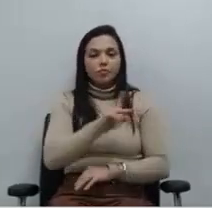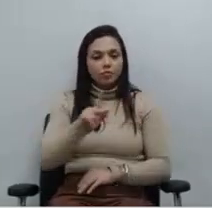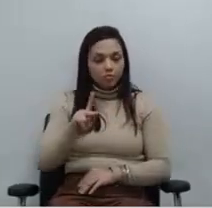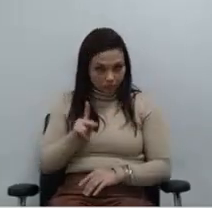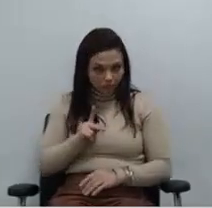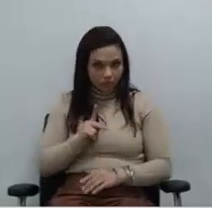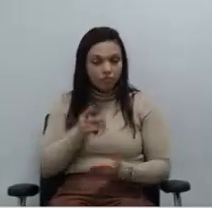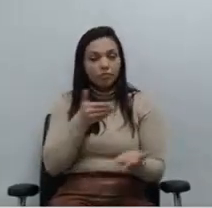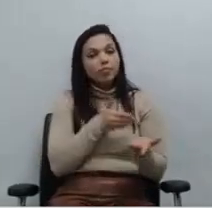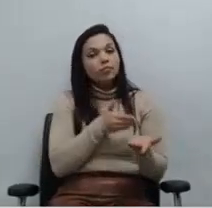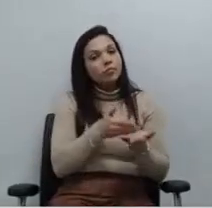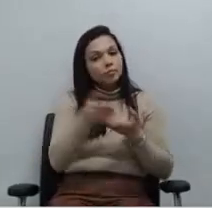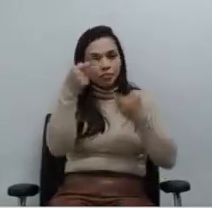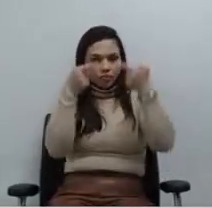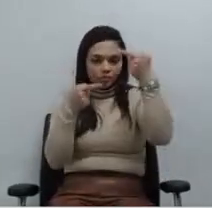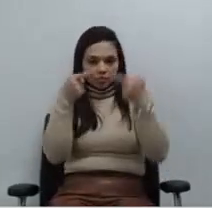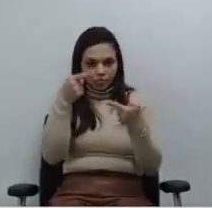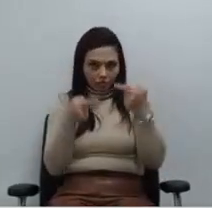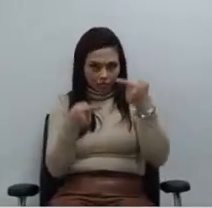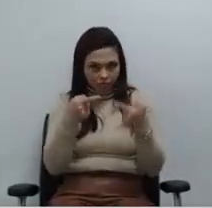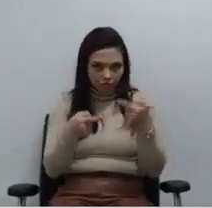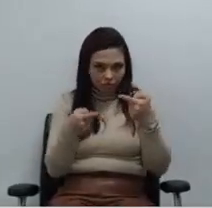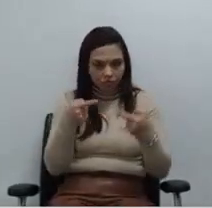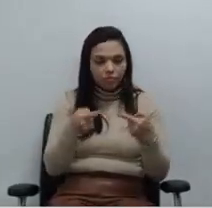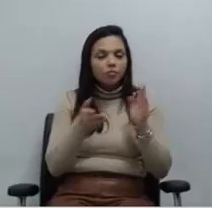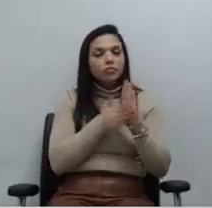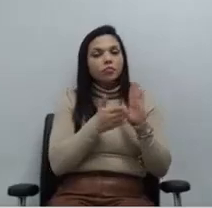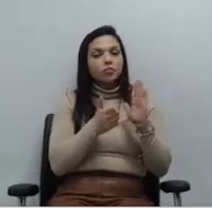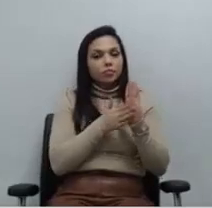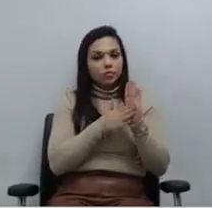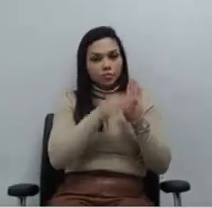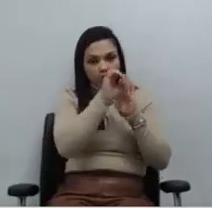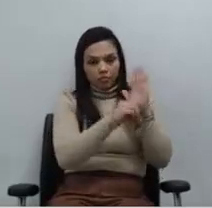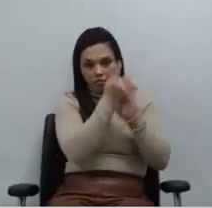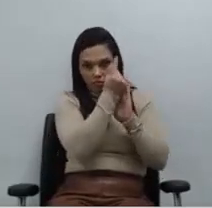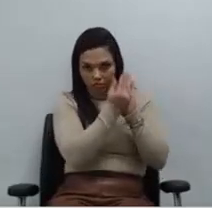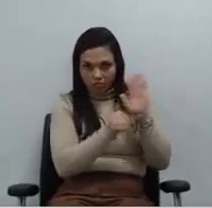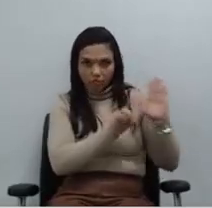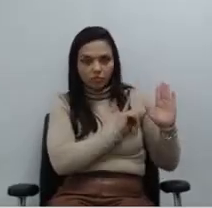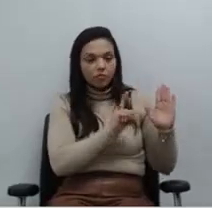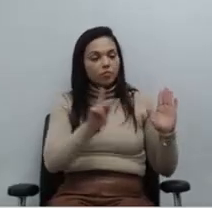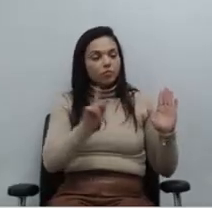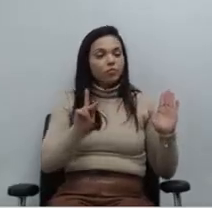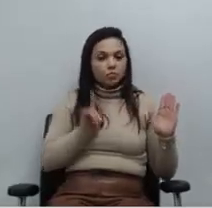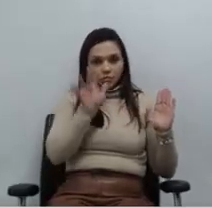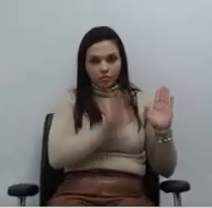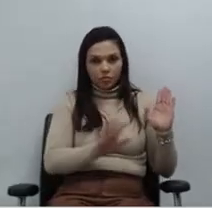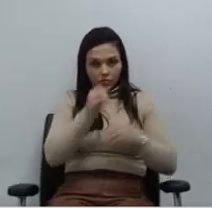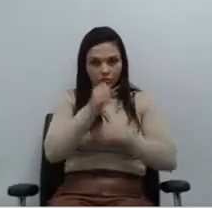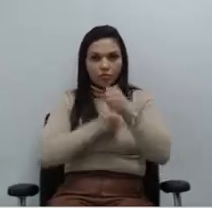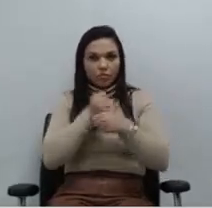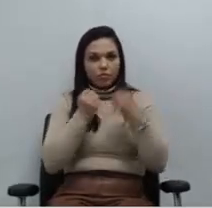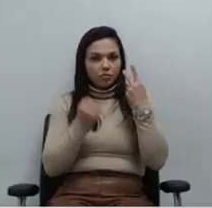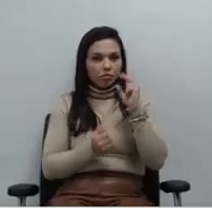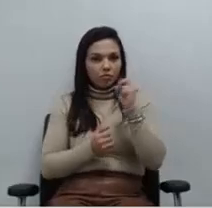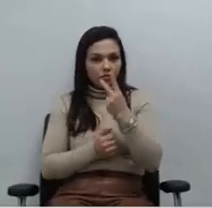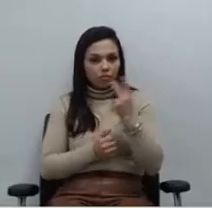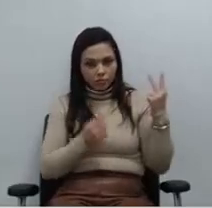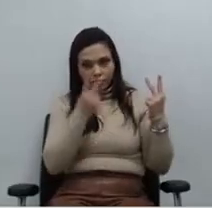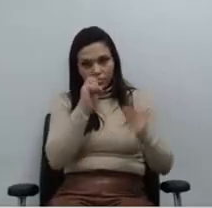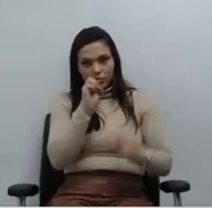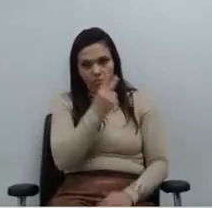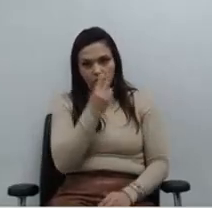A partir da análise dos debates realizados durante a discussão da proposta orçamentária setorial da Defensoria Pública nos anos de 2022, 2023